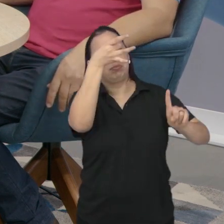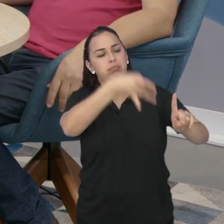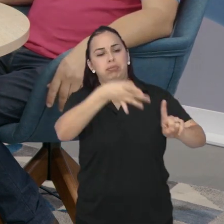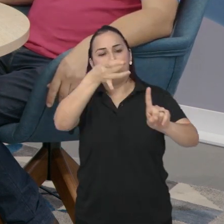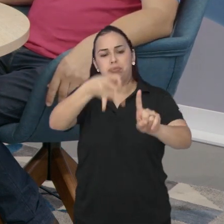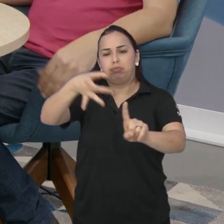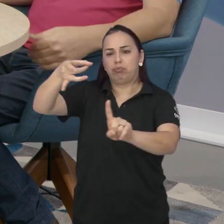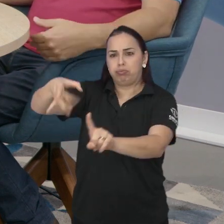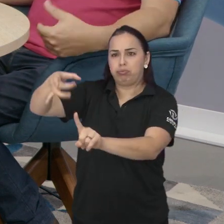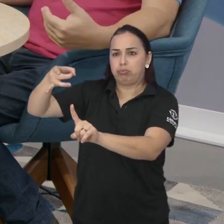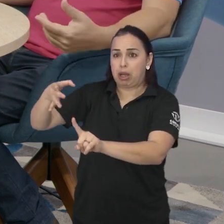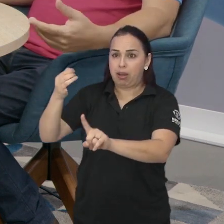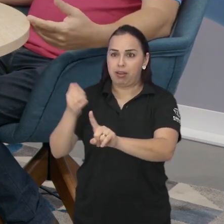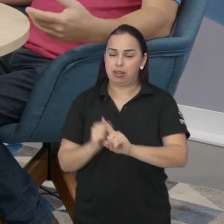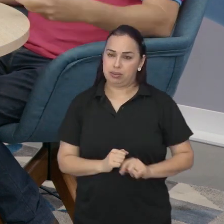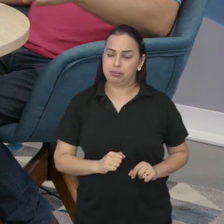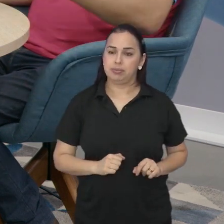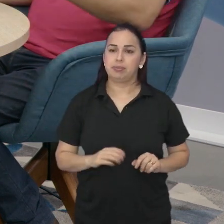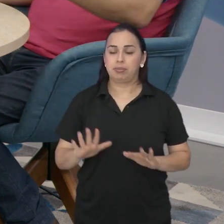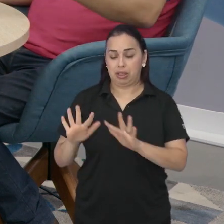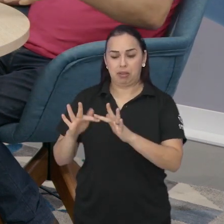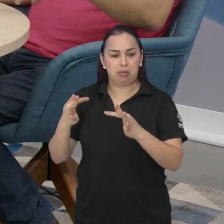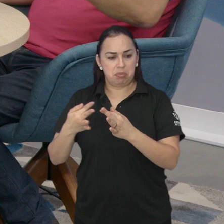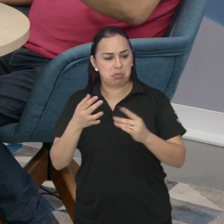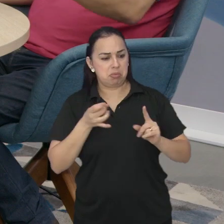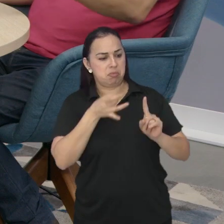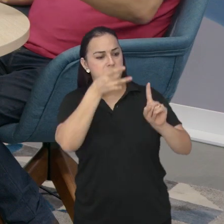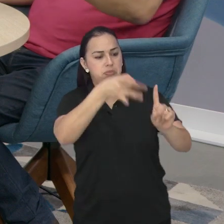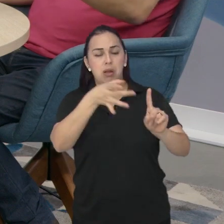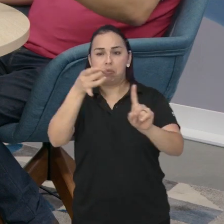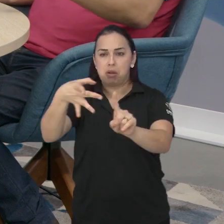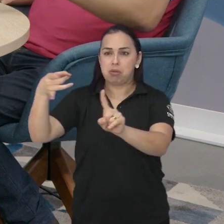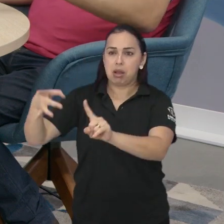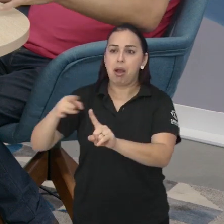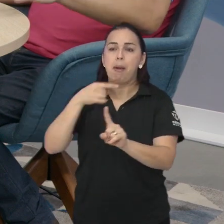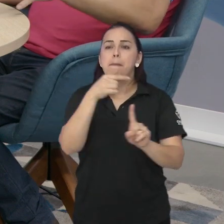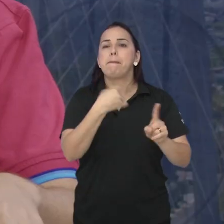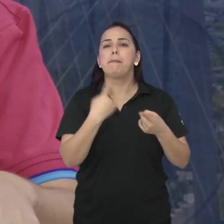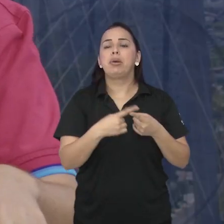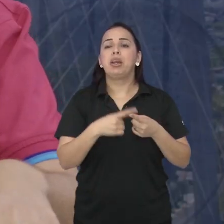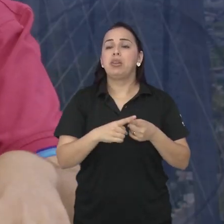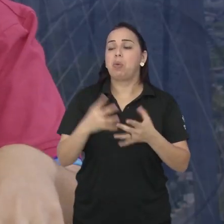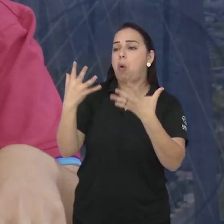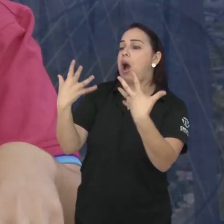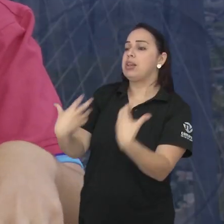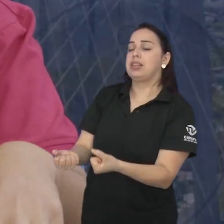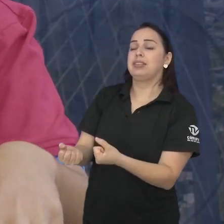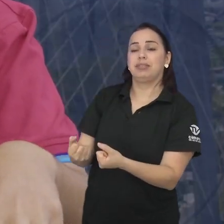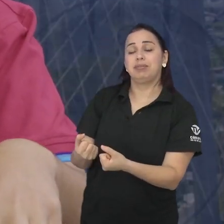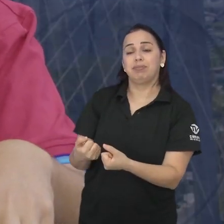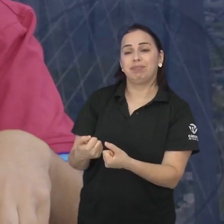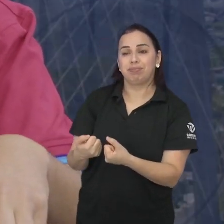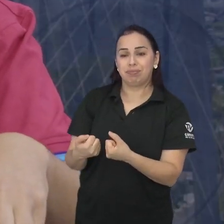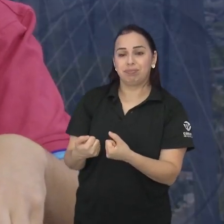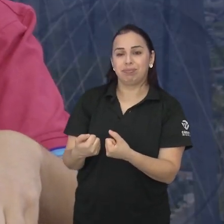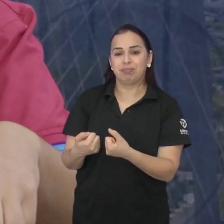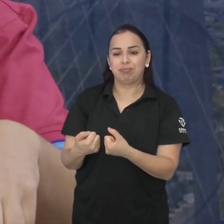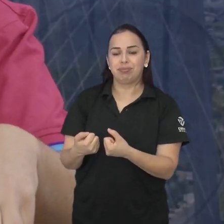ao bel prazer para fora das suas instituições, da sua família, do seu convívio, porque ela rompe